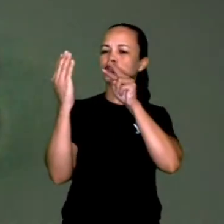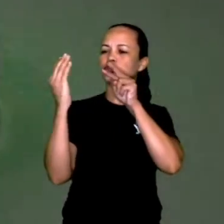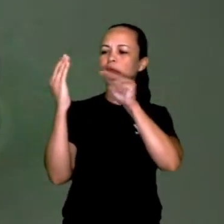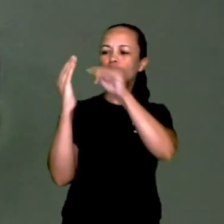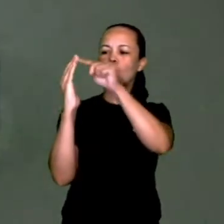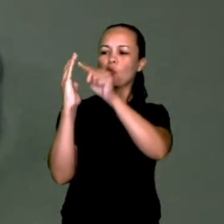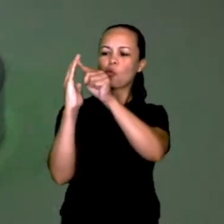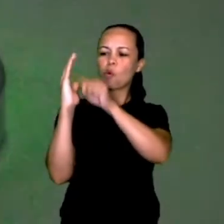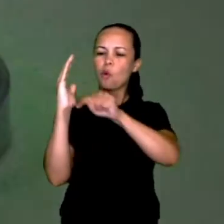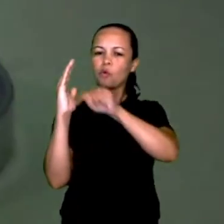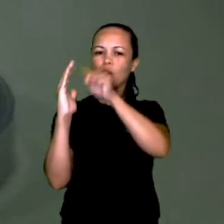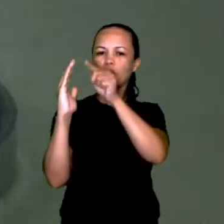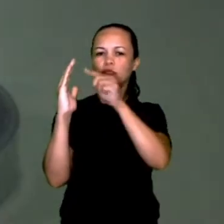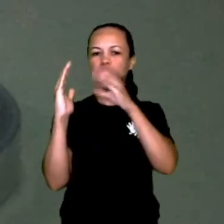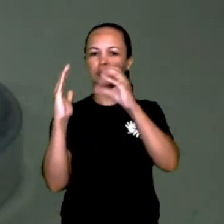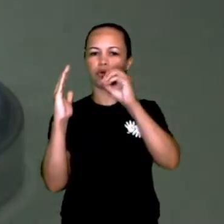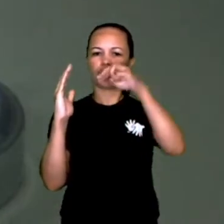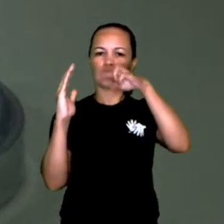espelho côncavo.